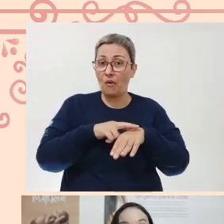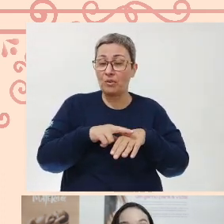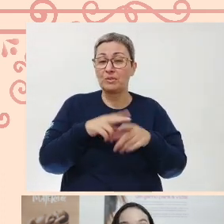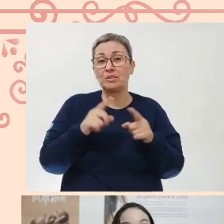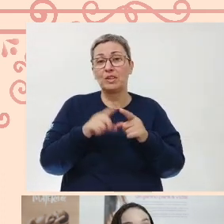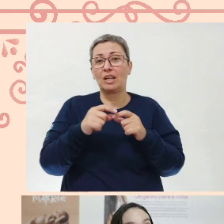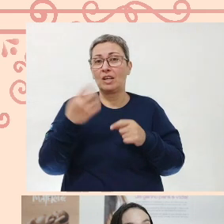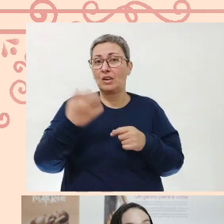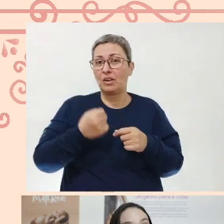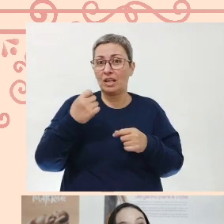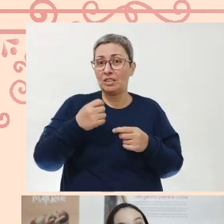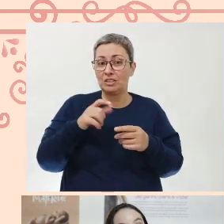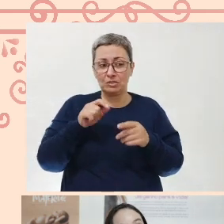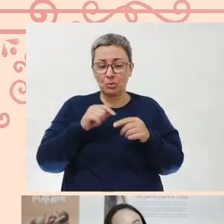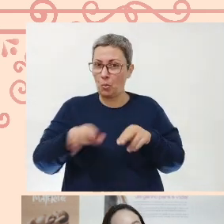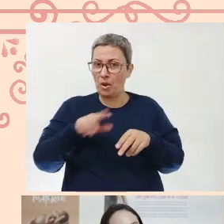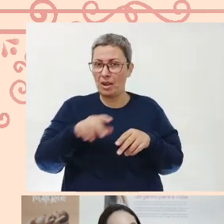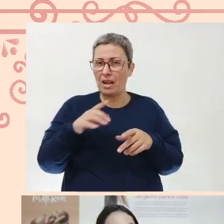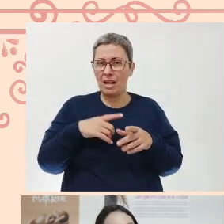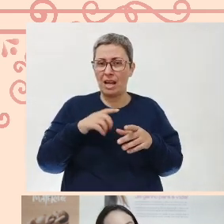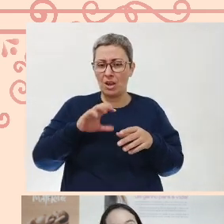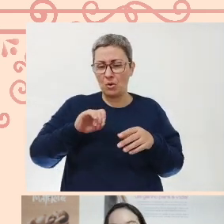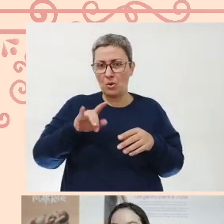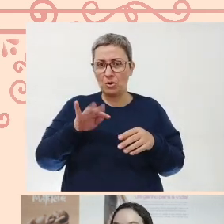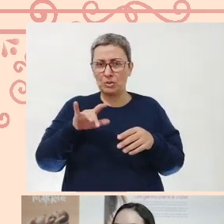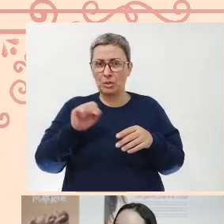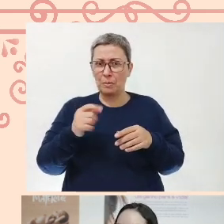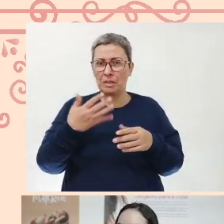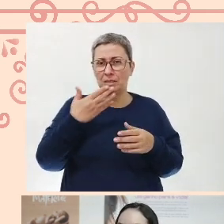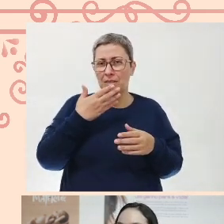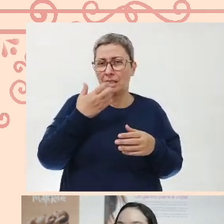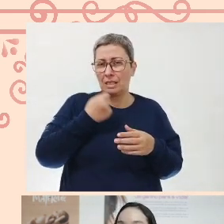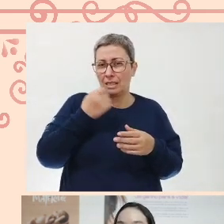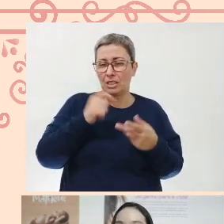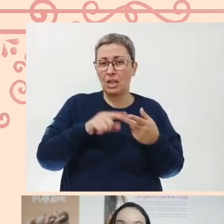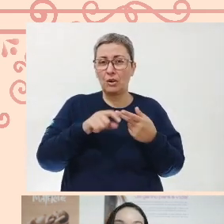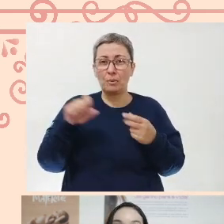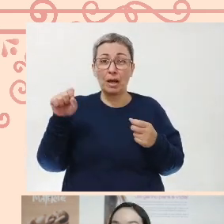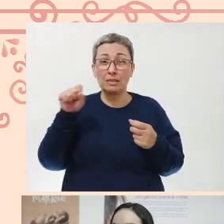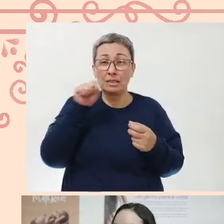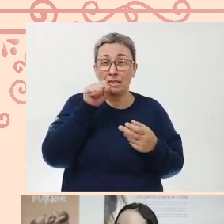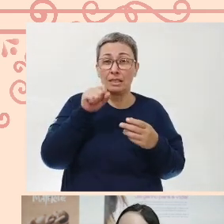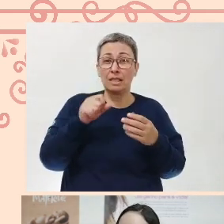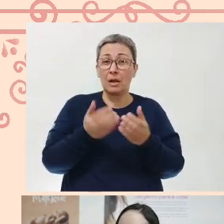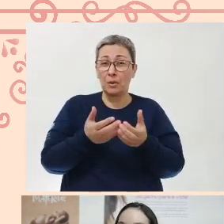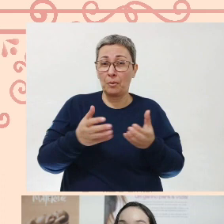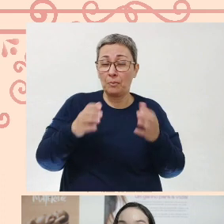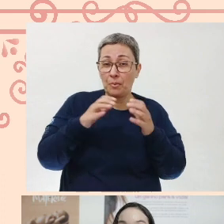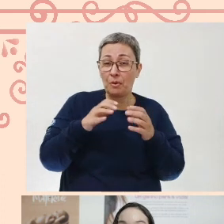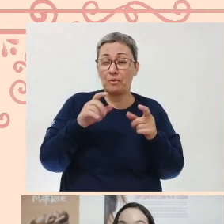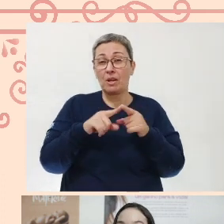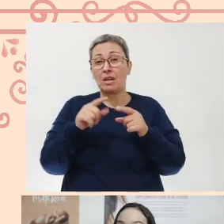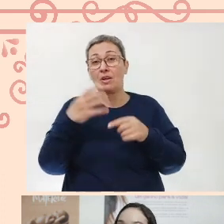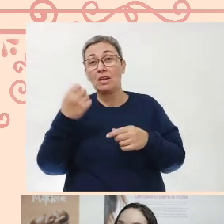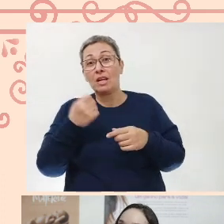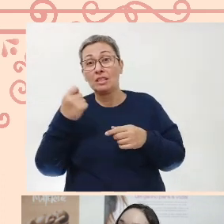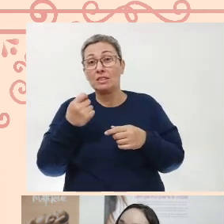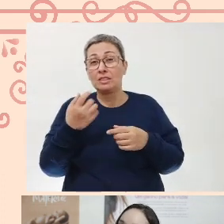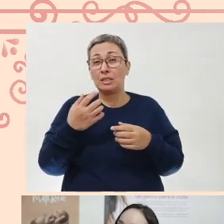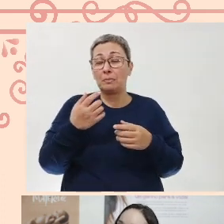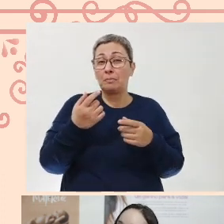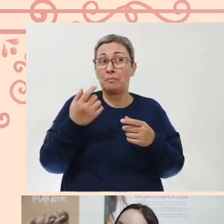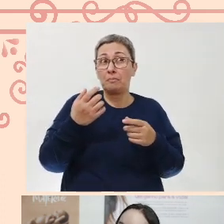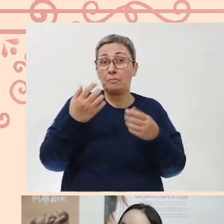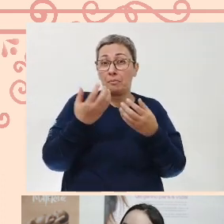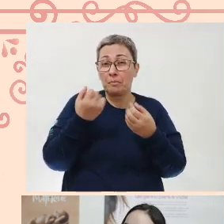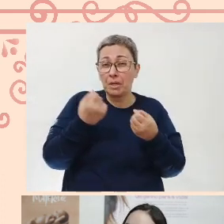Às vezes o leite ele não é colostro, mas ele é mais alaranjado. A gente já imagina que é uma mãe que come cenoura, que come abóbora. Às vezes o leite ele é branquinho